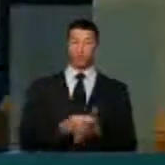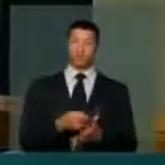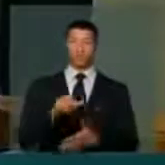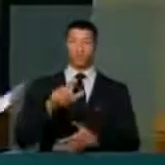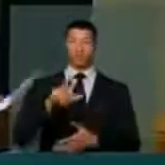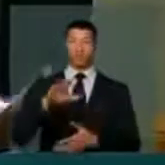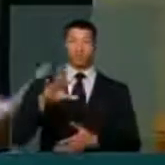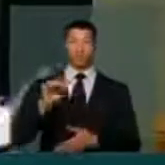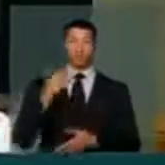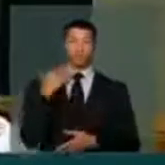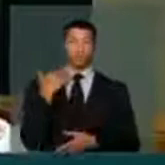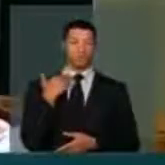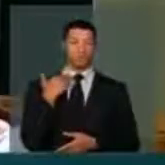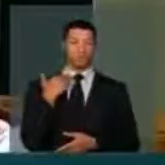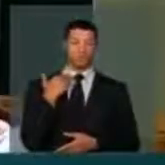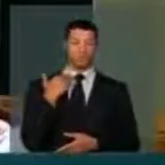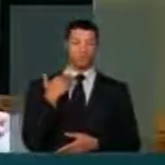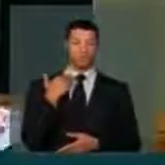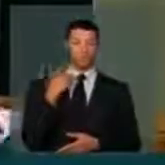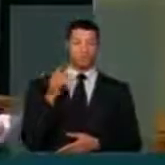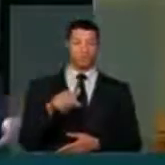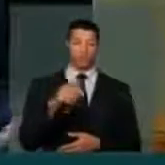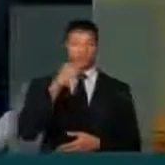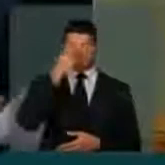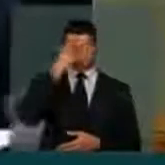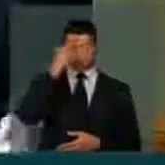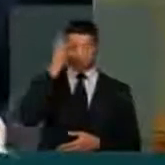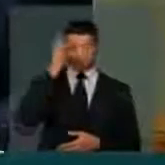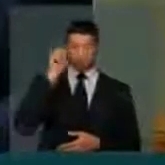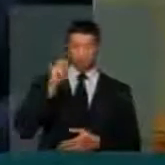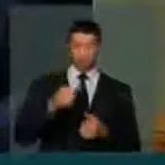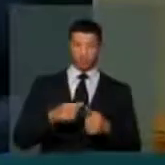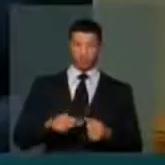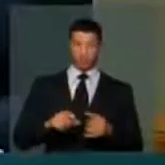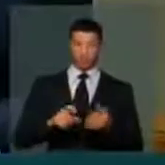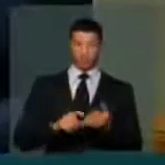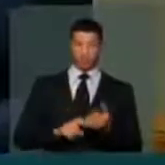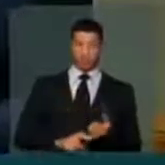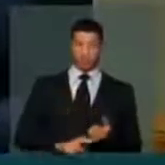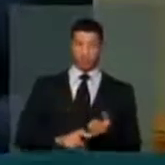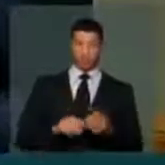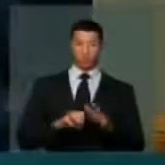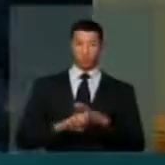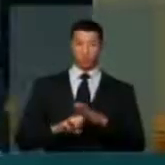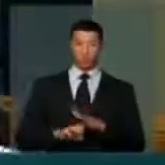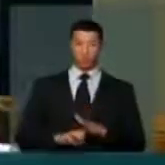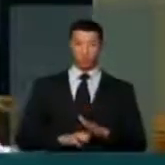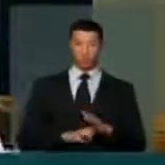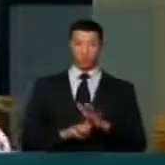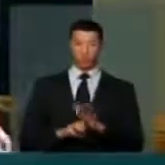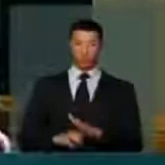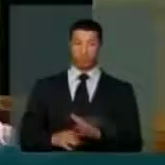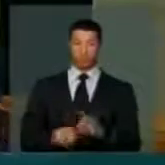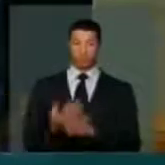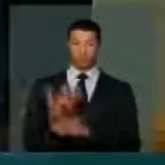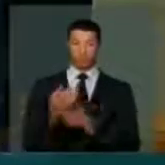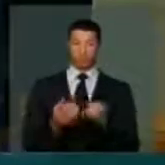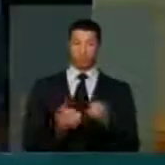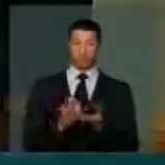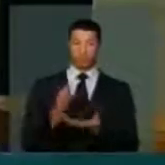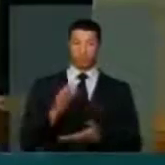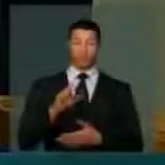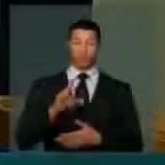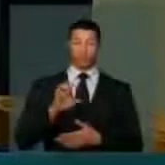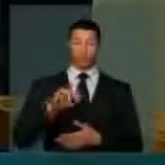esse lucro dos bancos? São as pessoas que estão endividadas, são as empresas que produzem, as empresas que